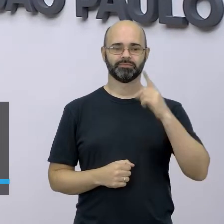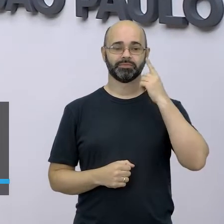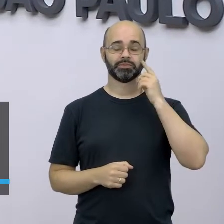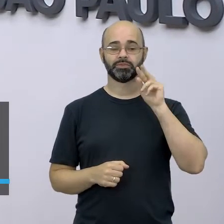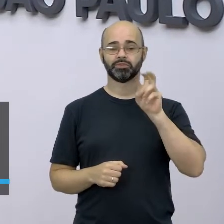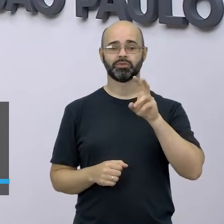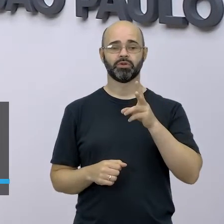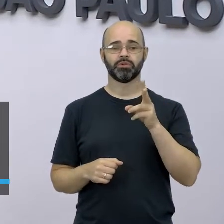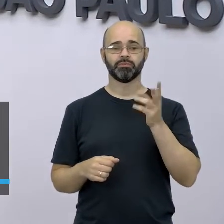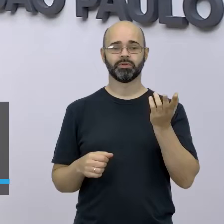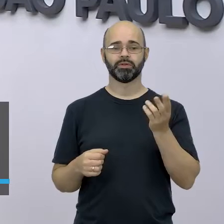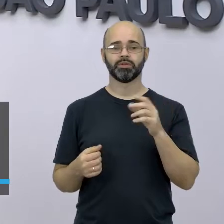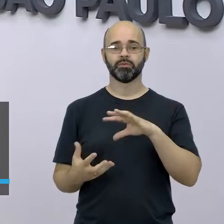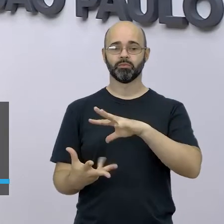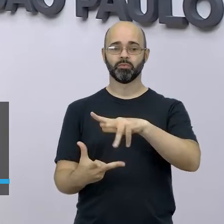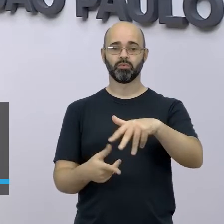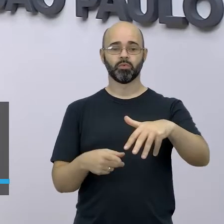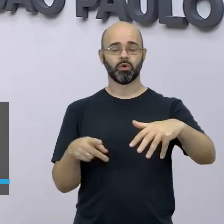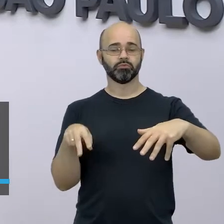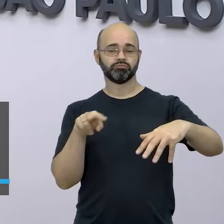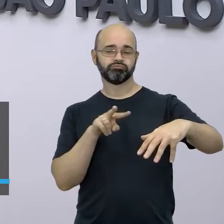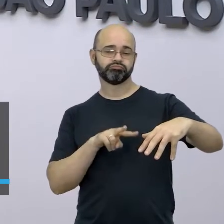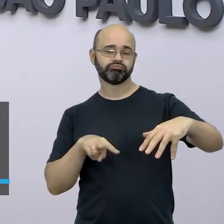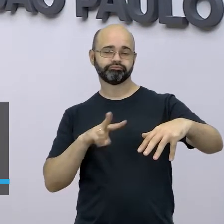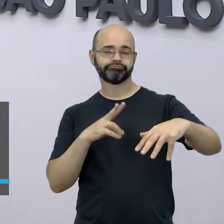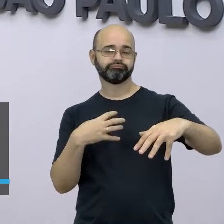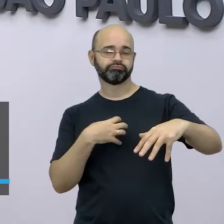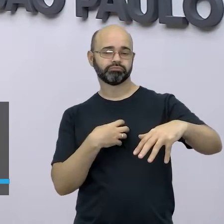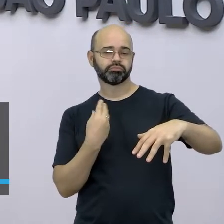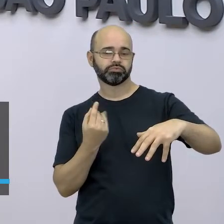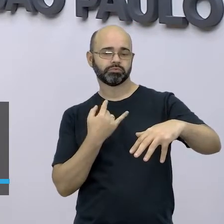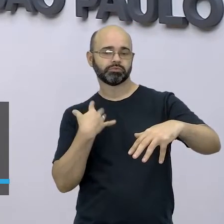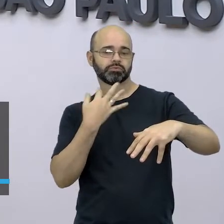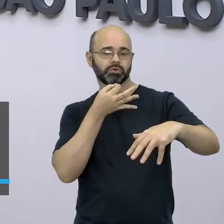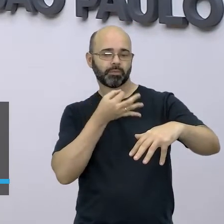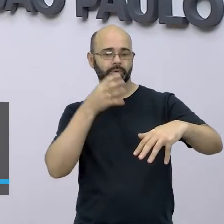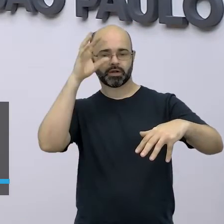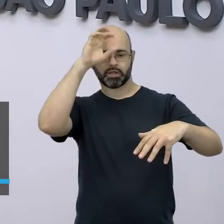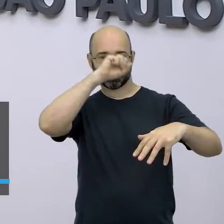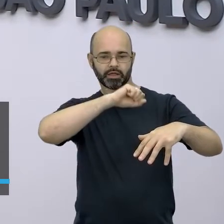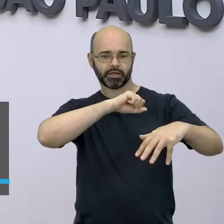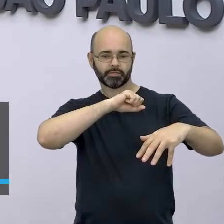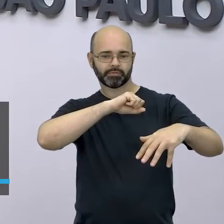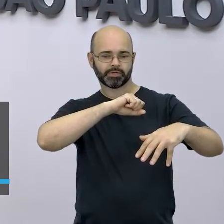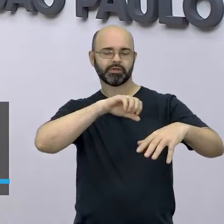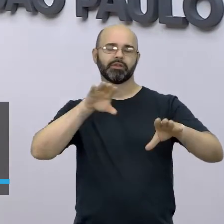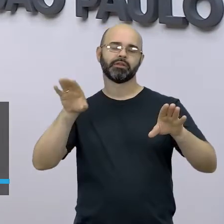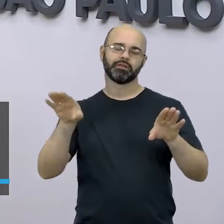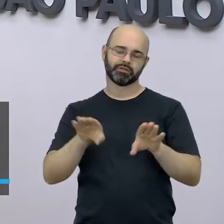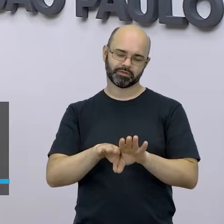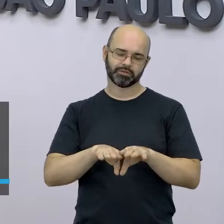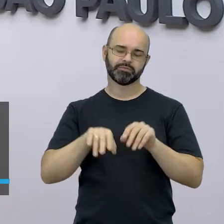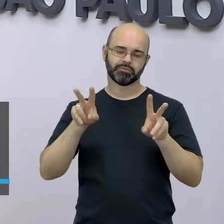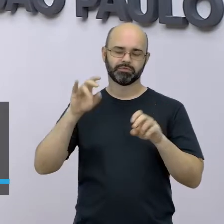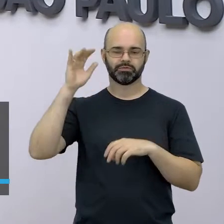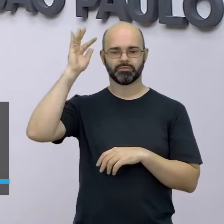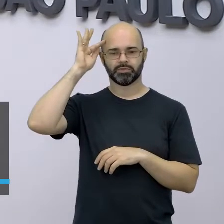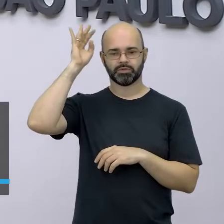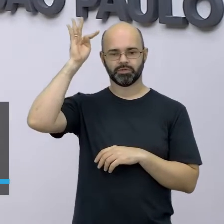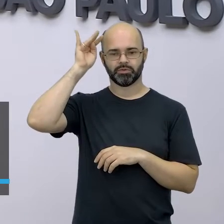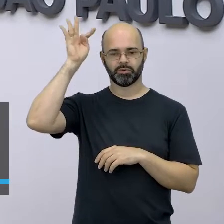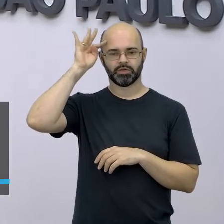divisão global do mundo, também a gente começa a falar dessas teorias do desenvolvimento. Então eu citei aí